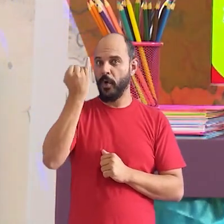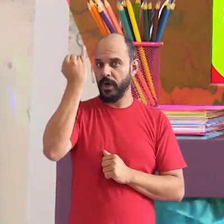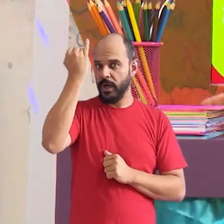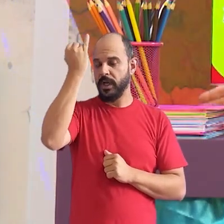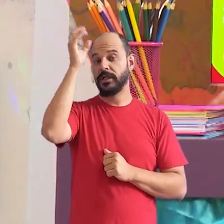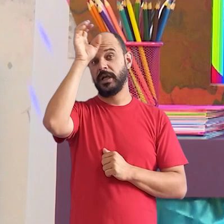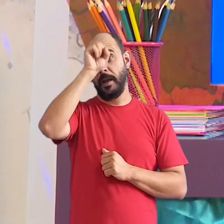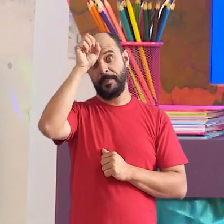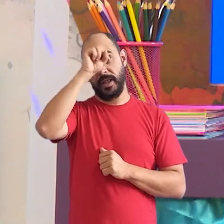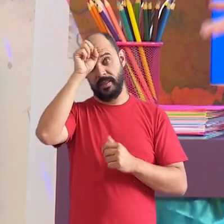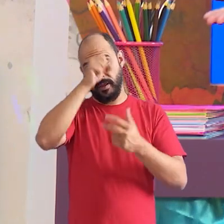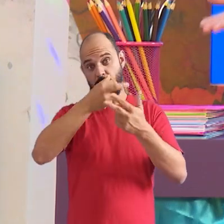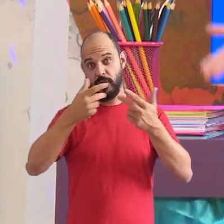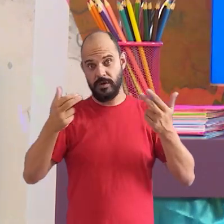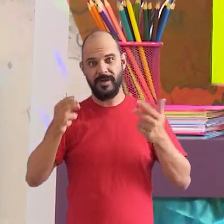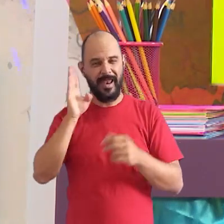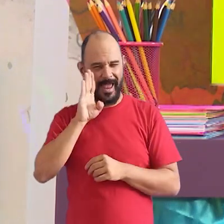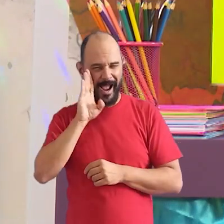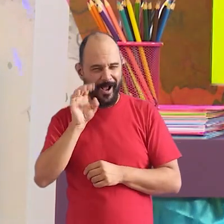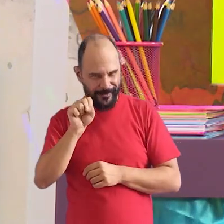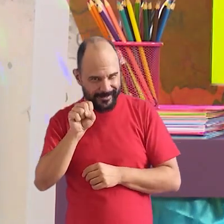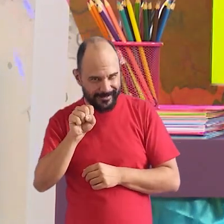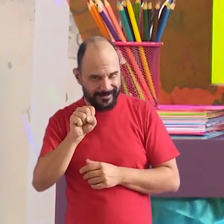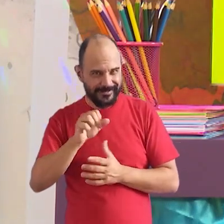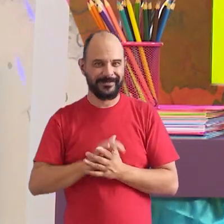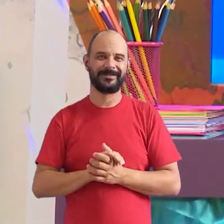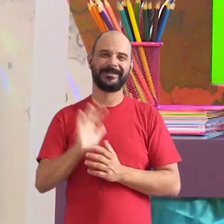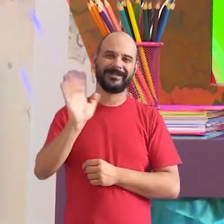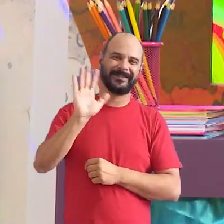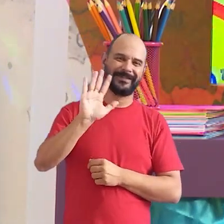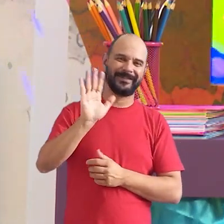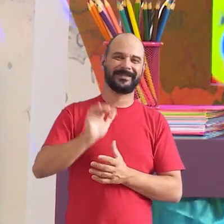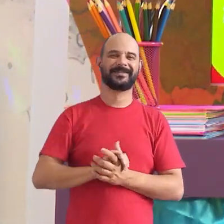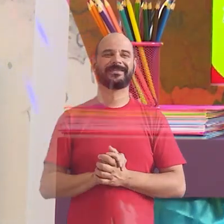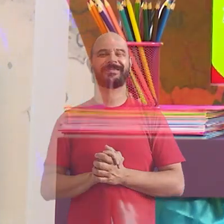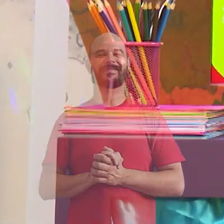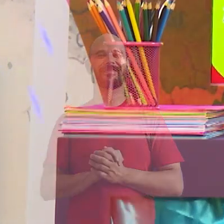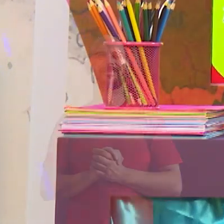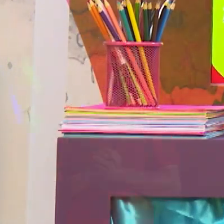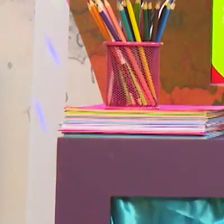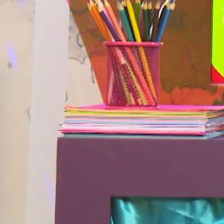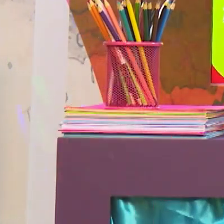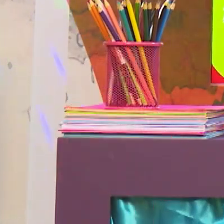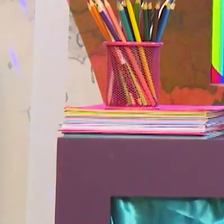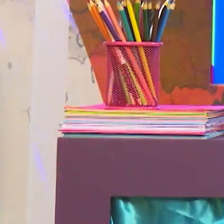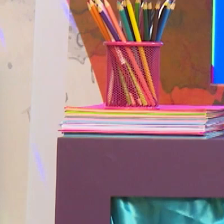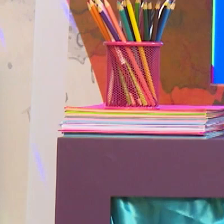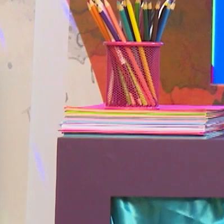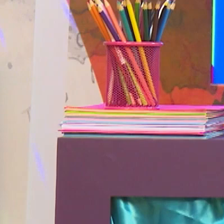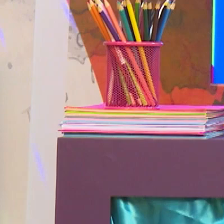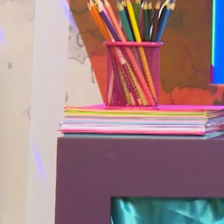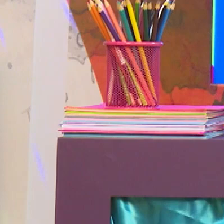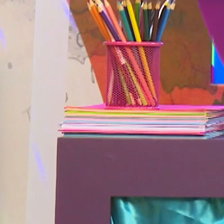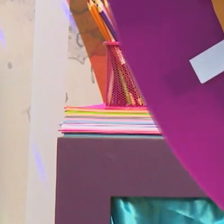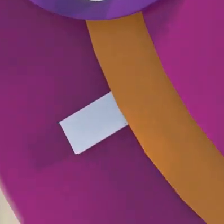É muito importante a gente aprender tudo isso. Foi muito legal, não foi? Tchau!